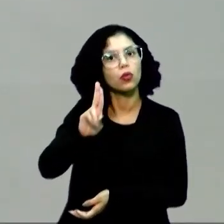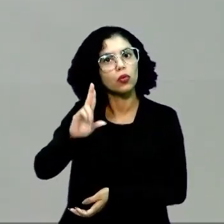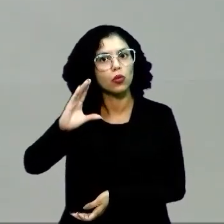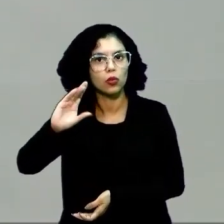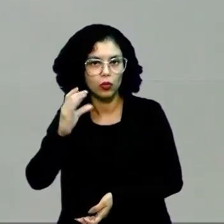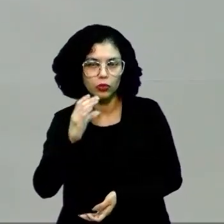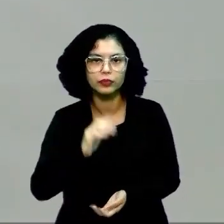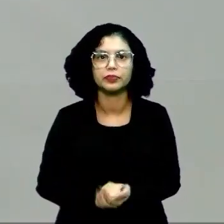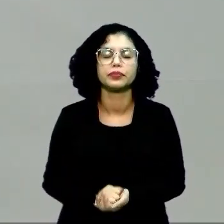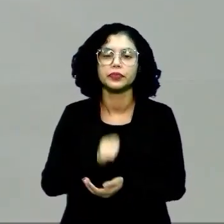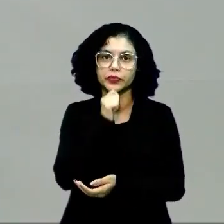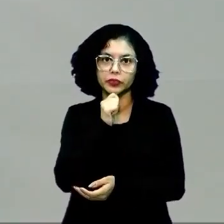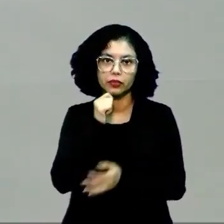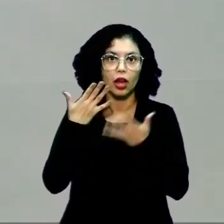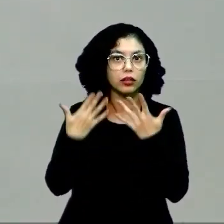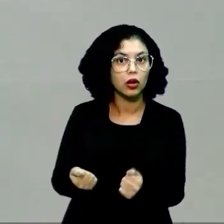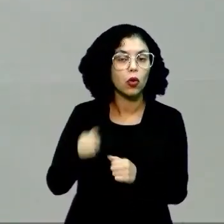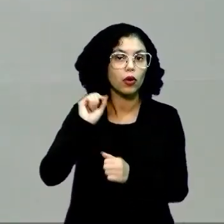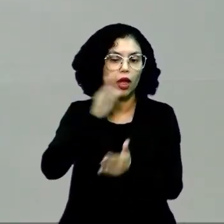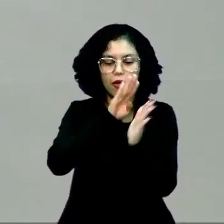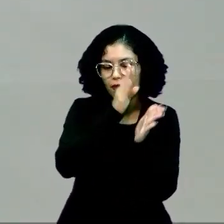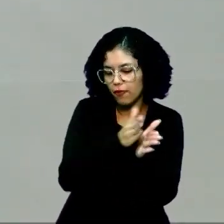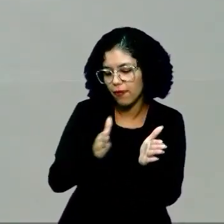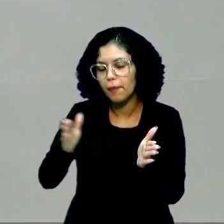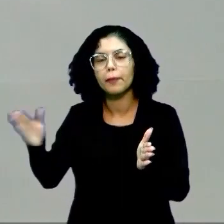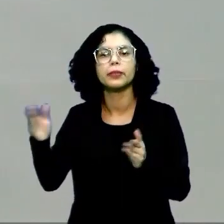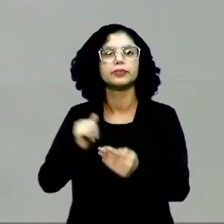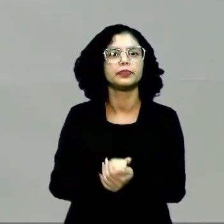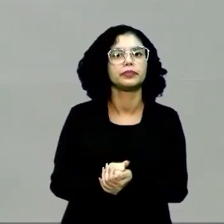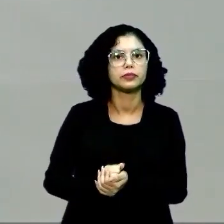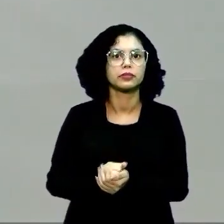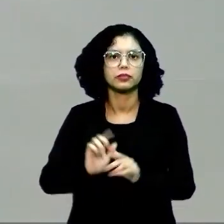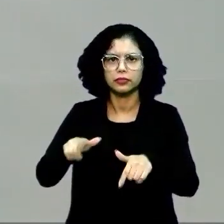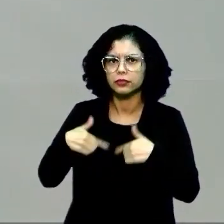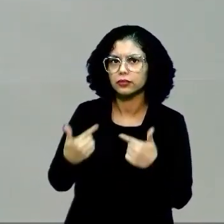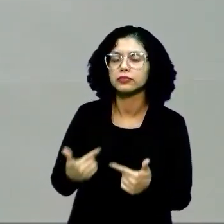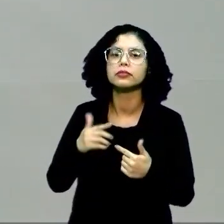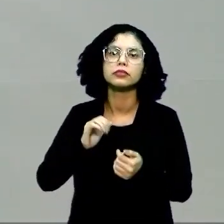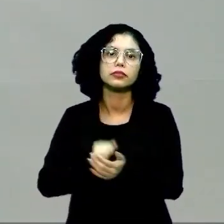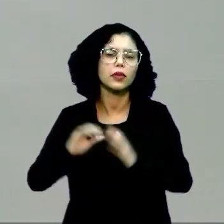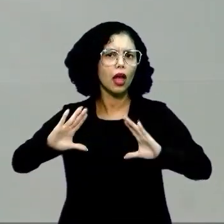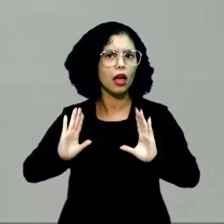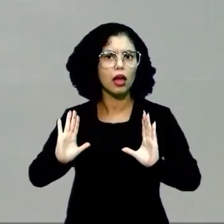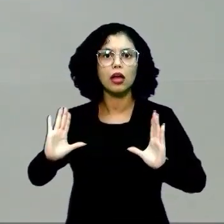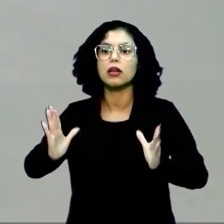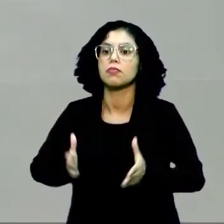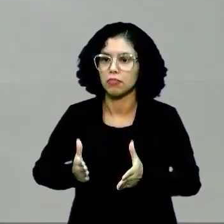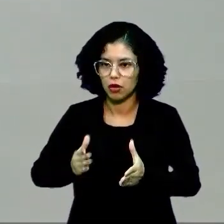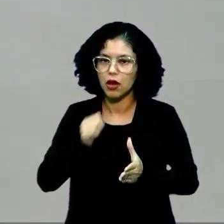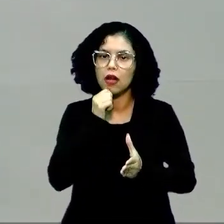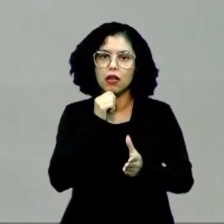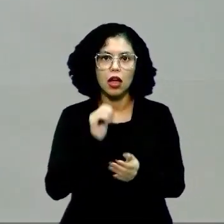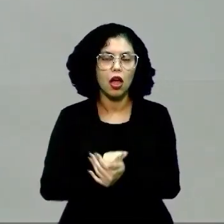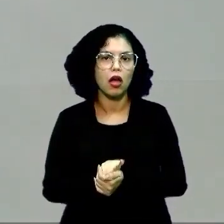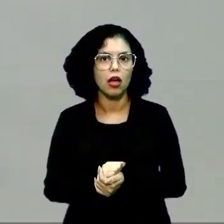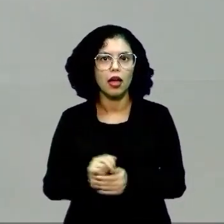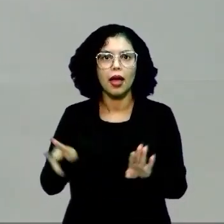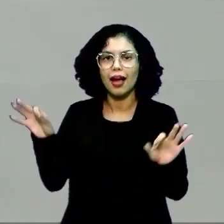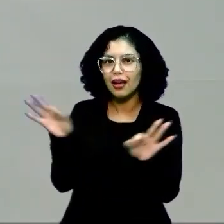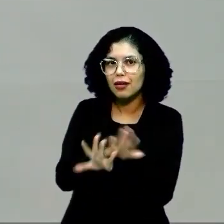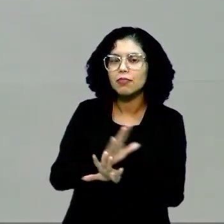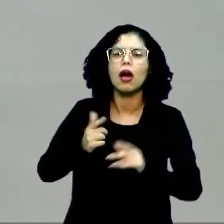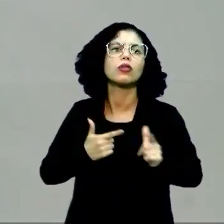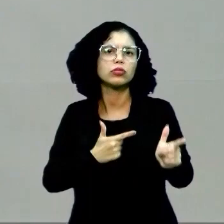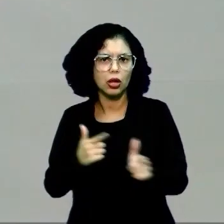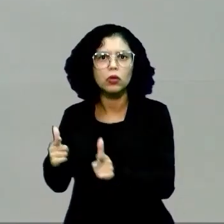Bush, ele adotou uma série de medidas e fez uma campanha que ele chamou de Guerra ao Terror. Qual era o